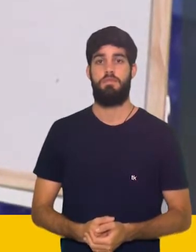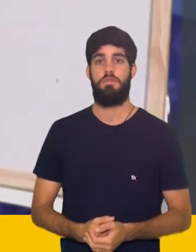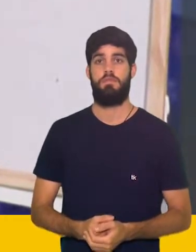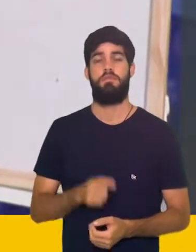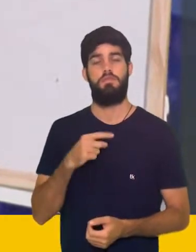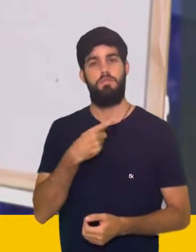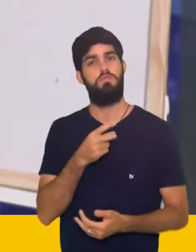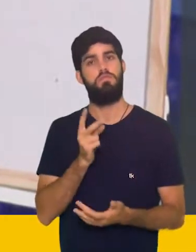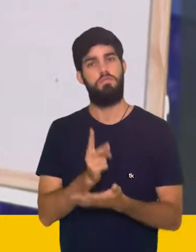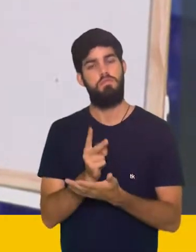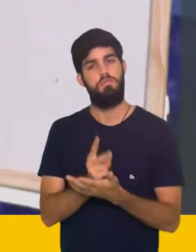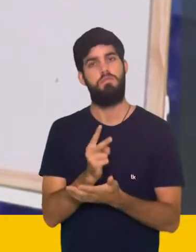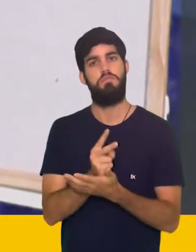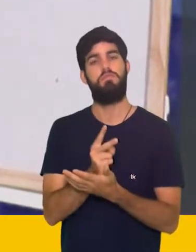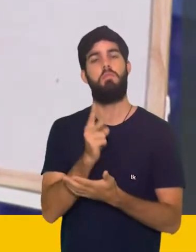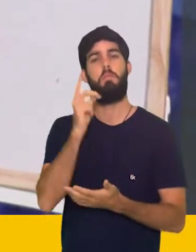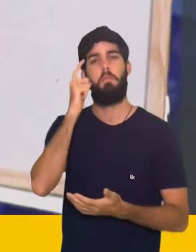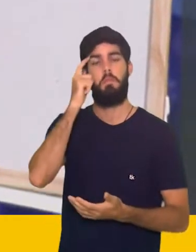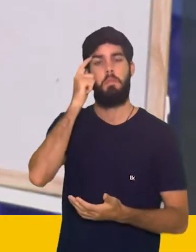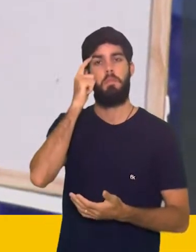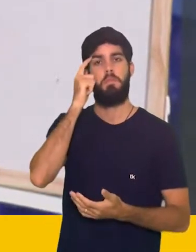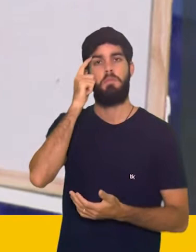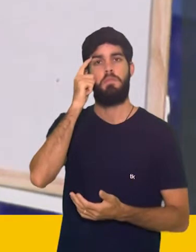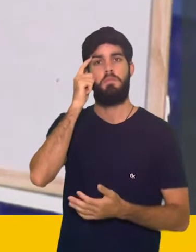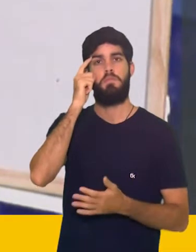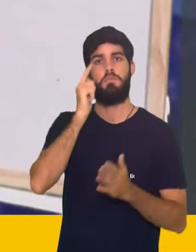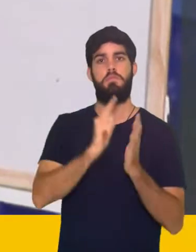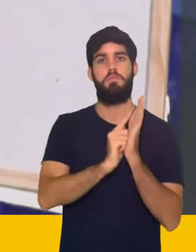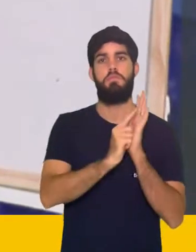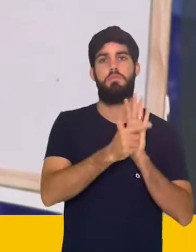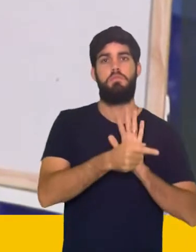A gente continua pensando no gênero,